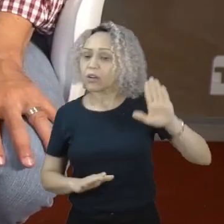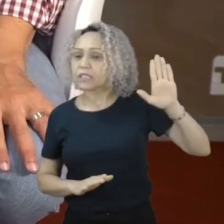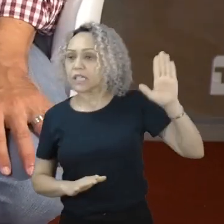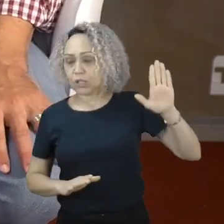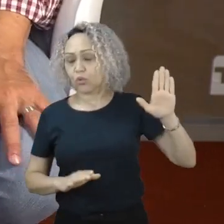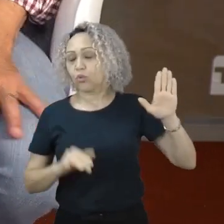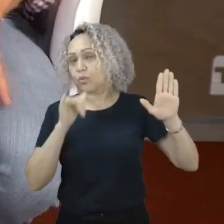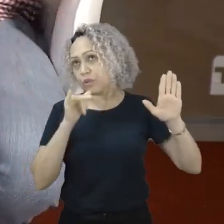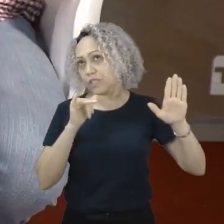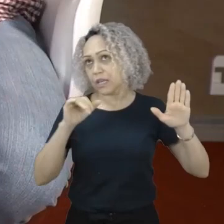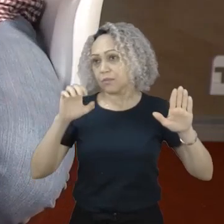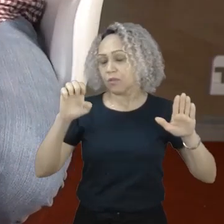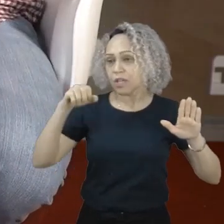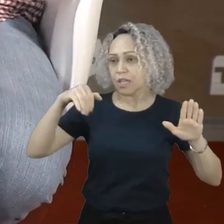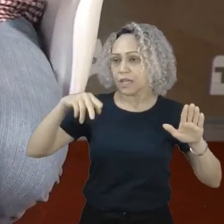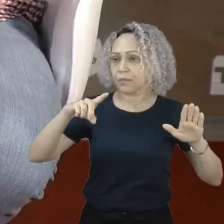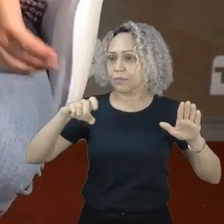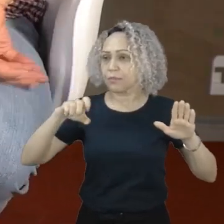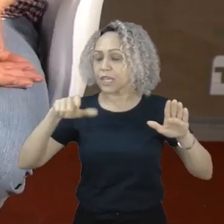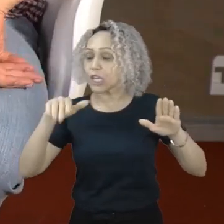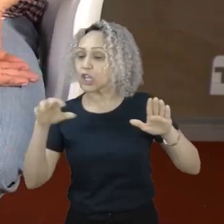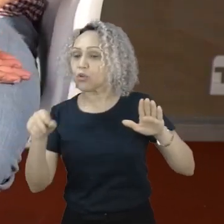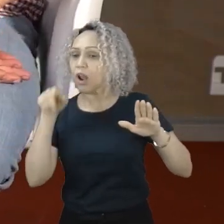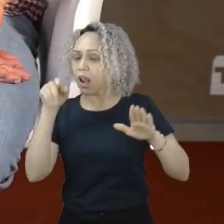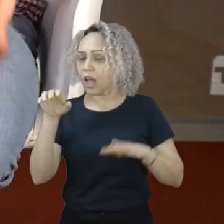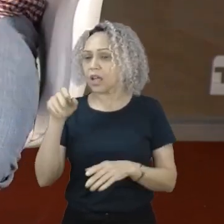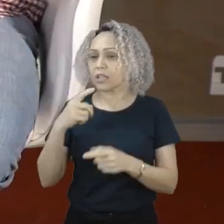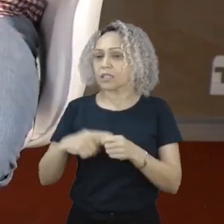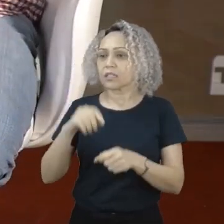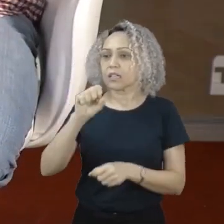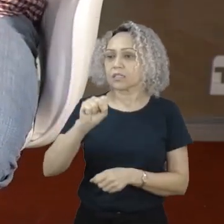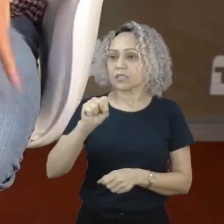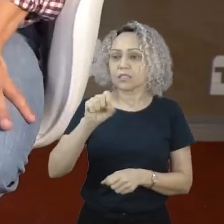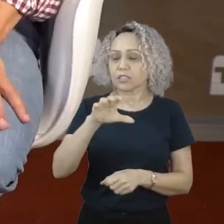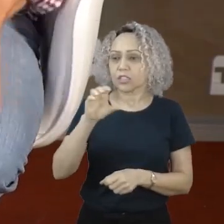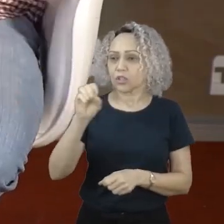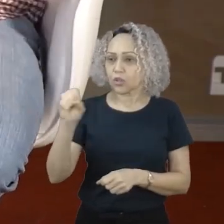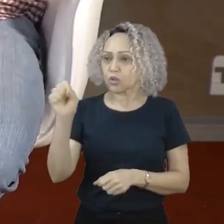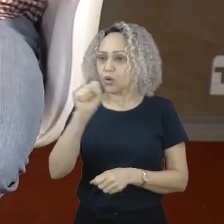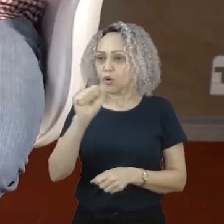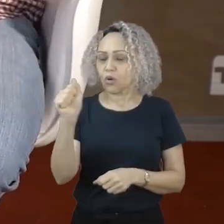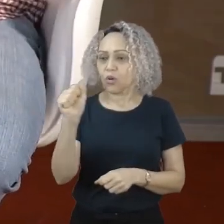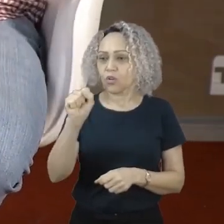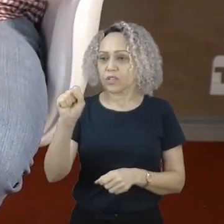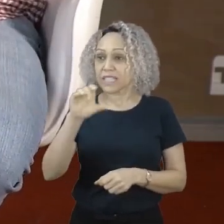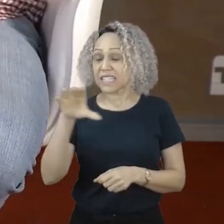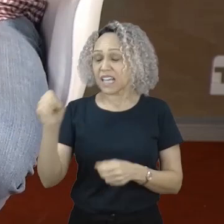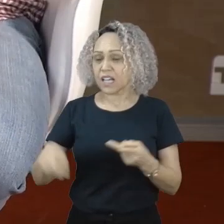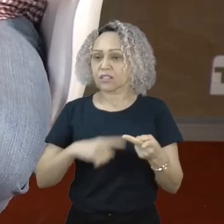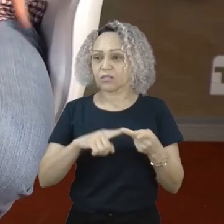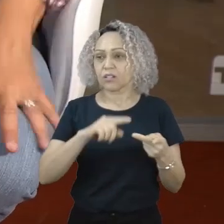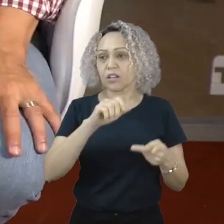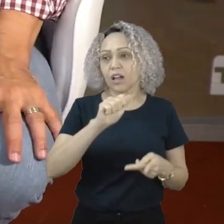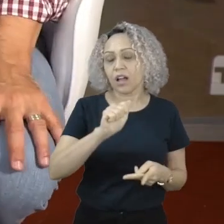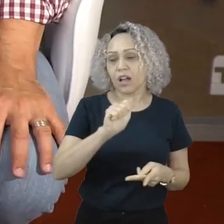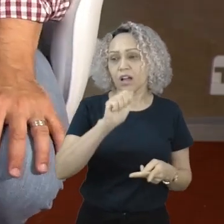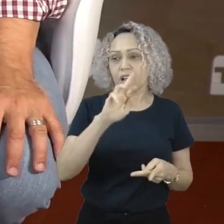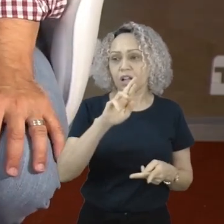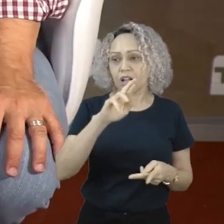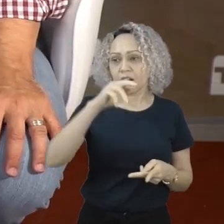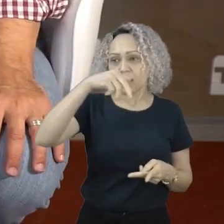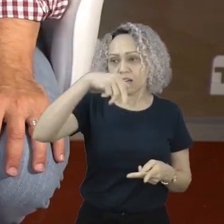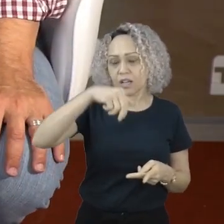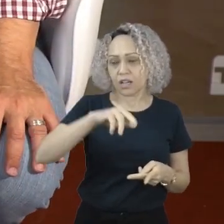Emílio em Osasco, né? E as 4 cidades que nós já governamos, eu acho que estamos muito bem também. Araraquara, Diadema, Mauá e